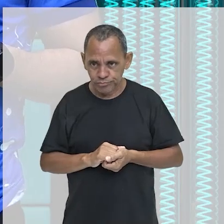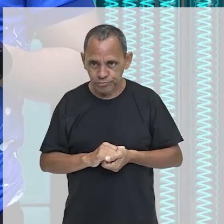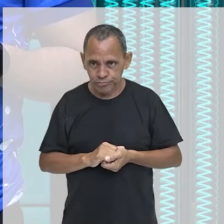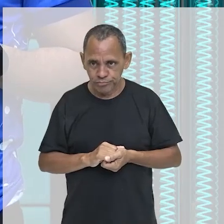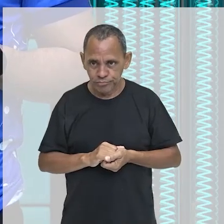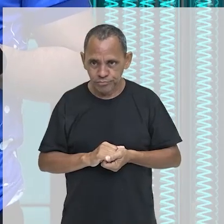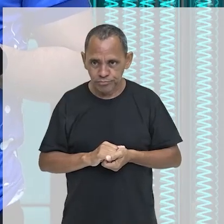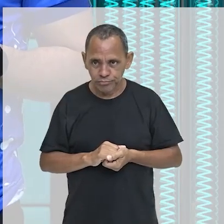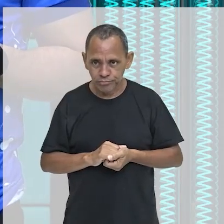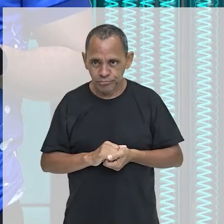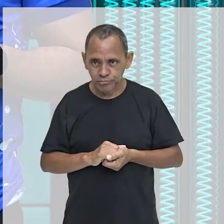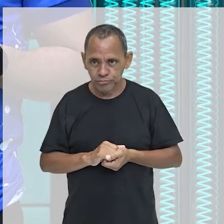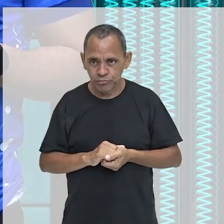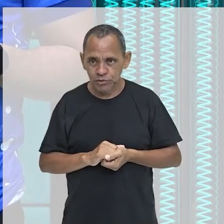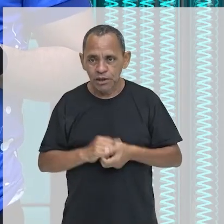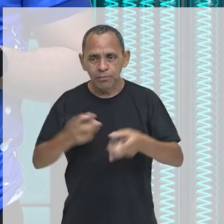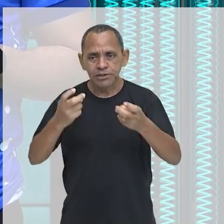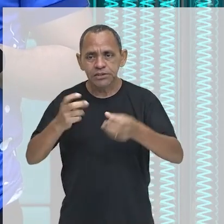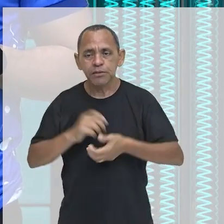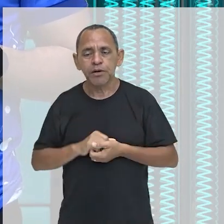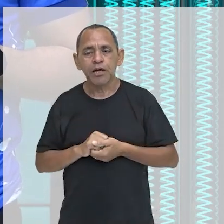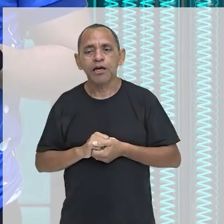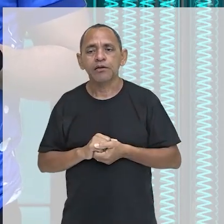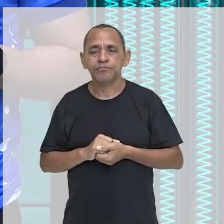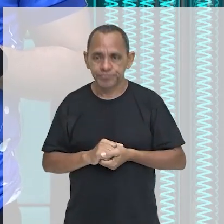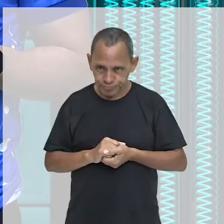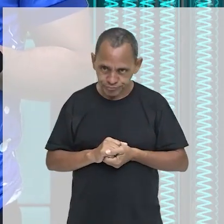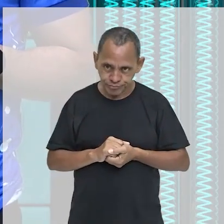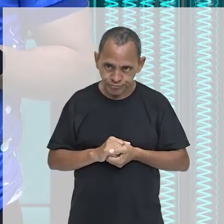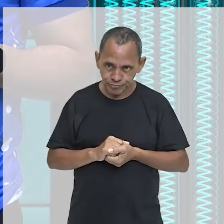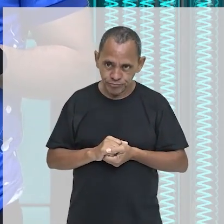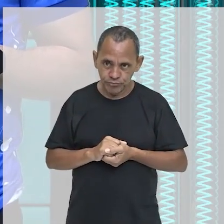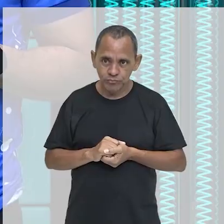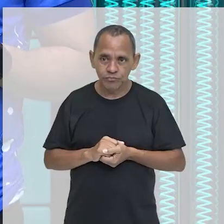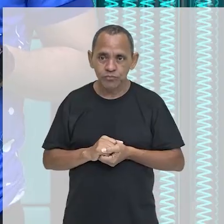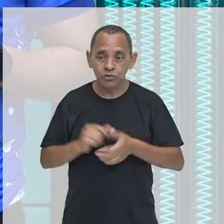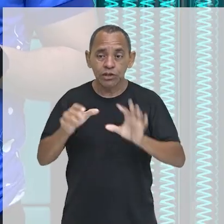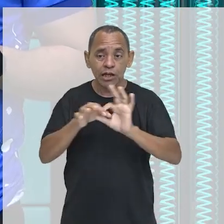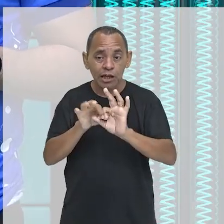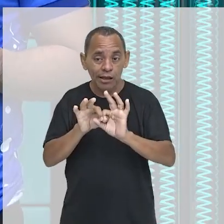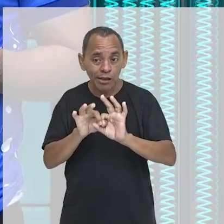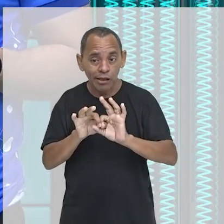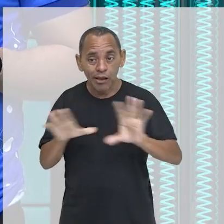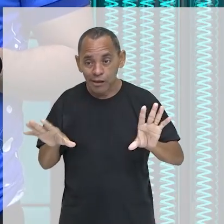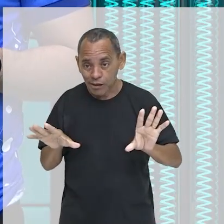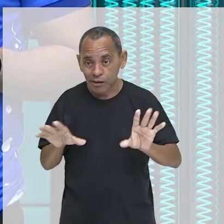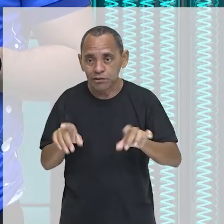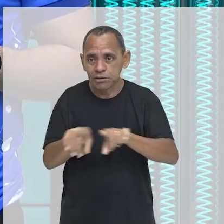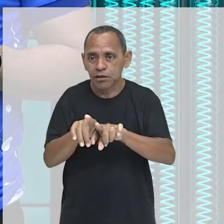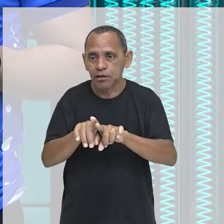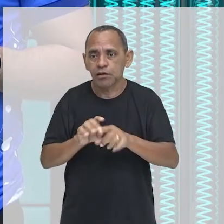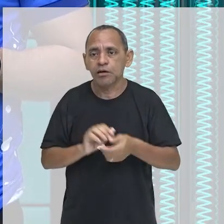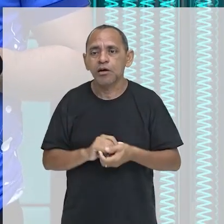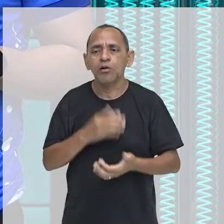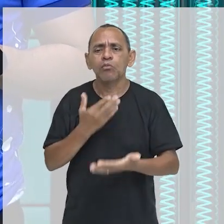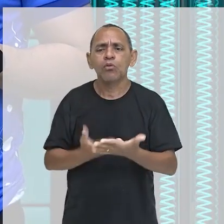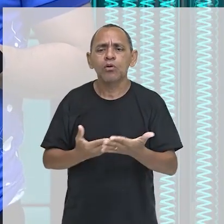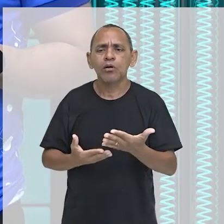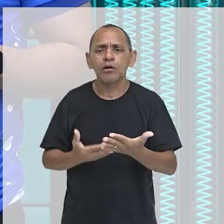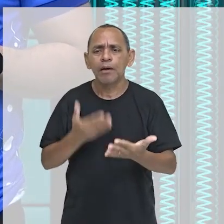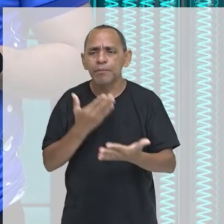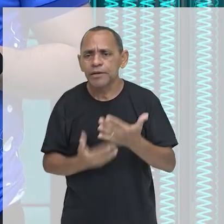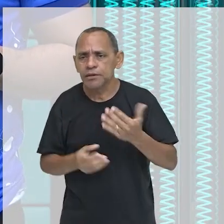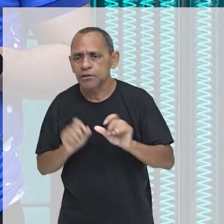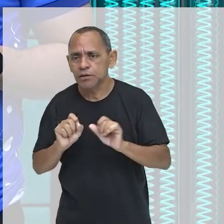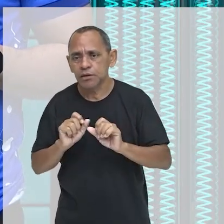E aí a classificação causal. A causa dela estar atrasada foi ela perdeu o ônibus. Perceberam? Por